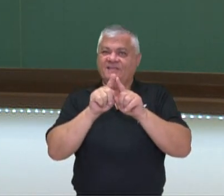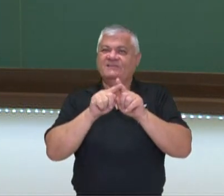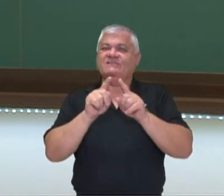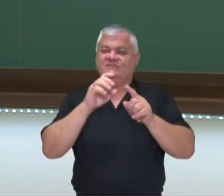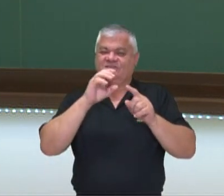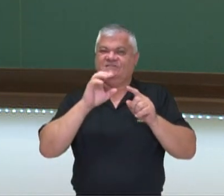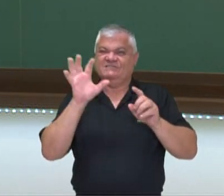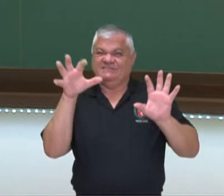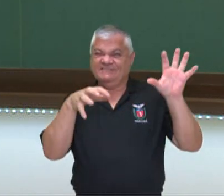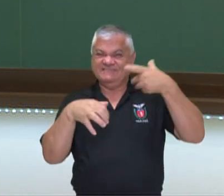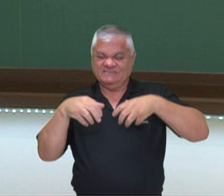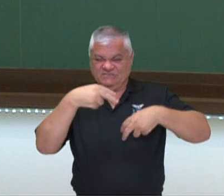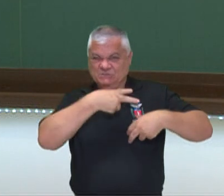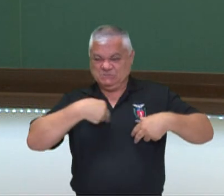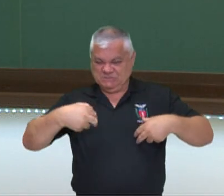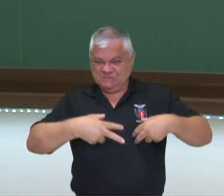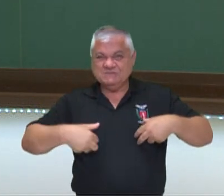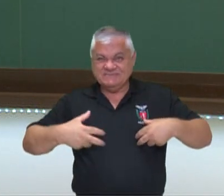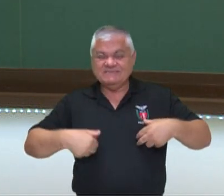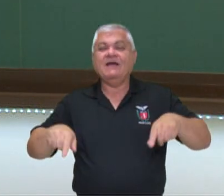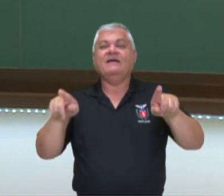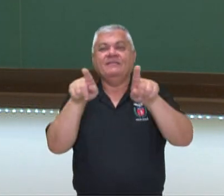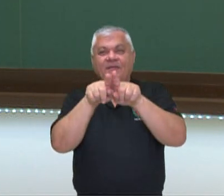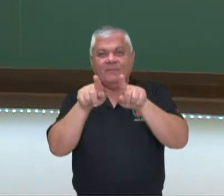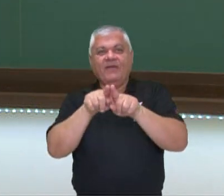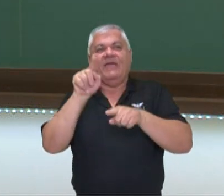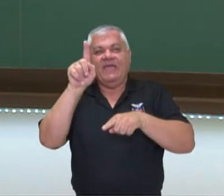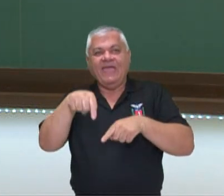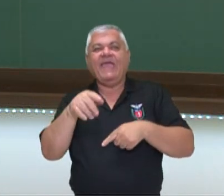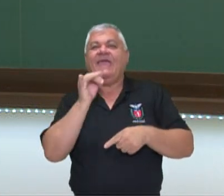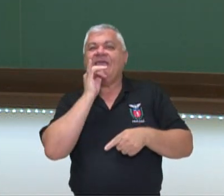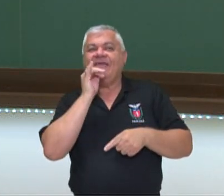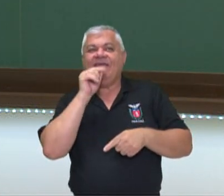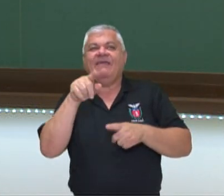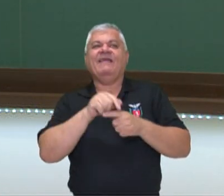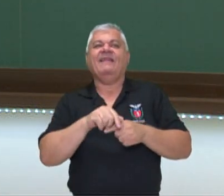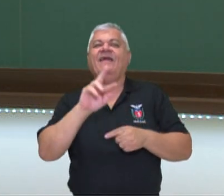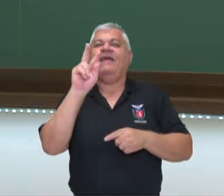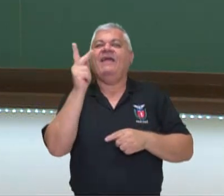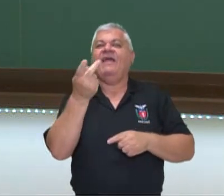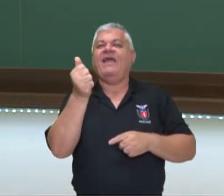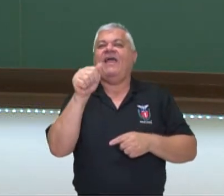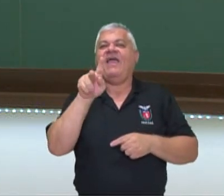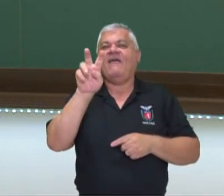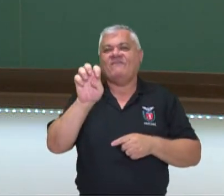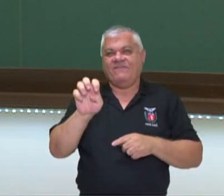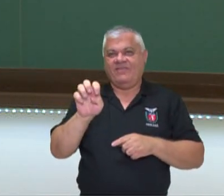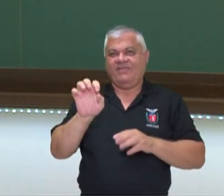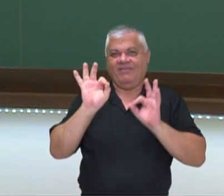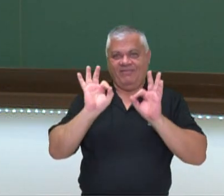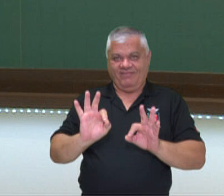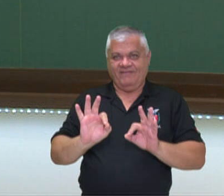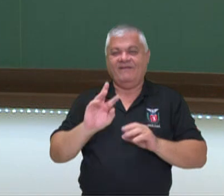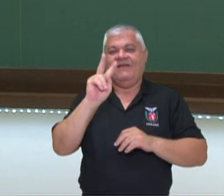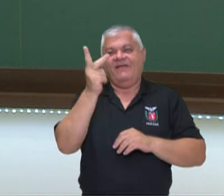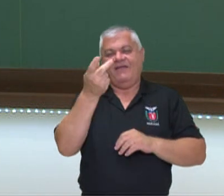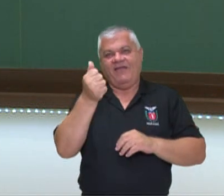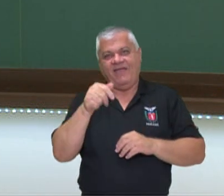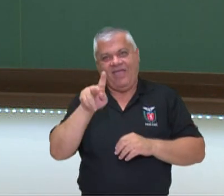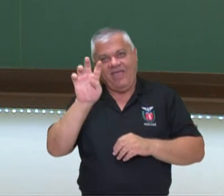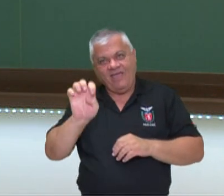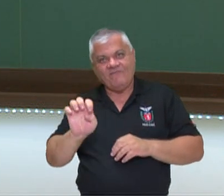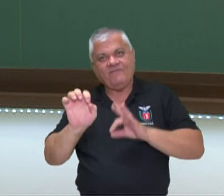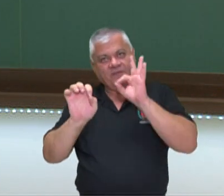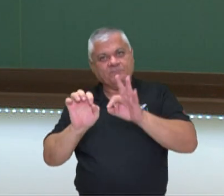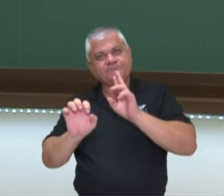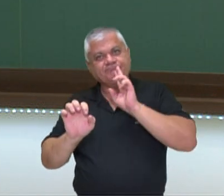plural. Então, tigers have. Diferente que a única exceção em terceira pessoa é has. Mas nesse caso, plural, fica